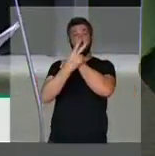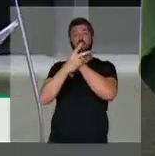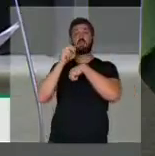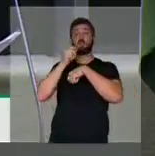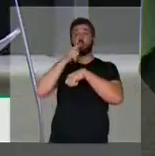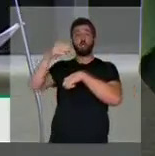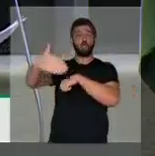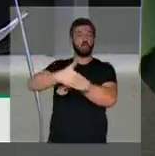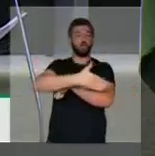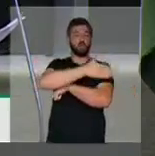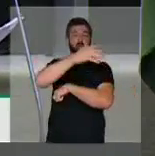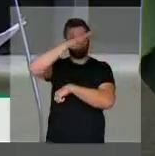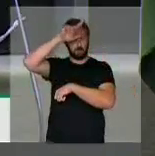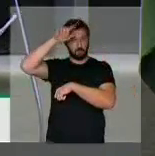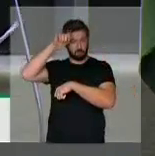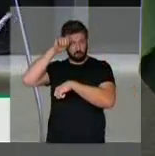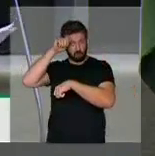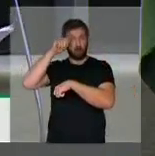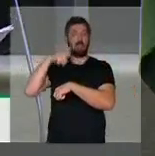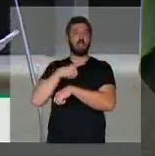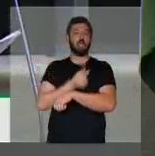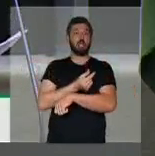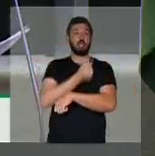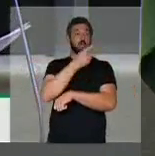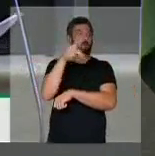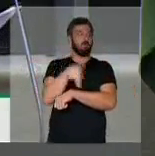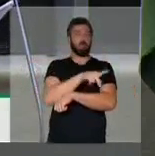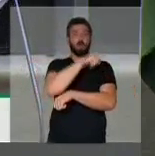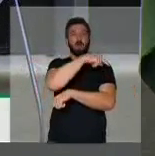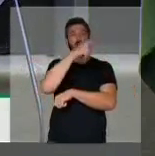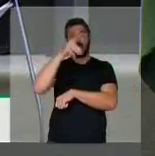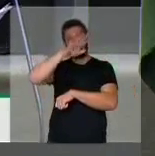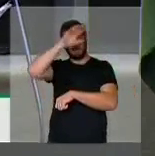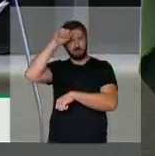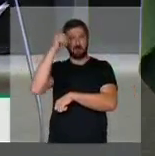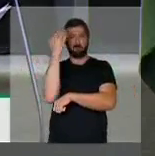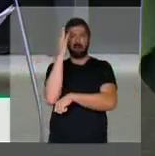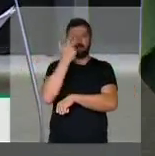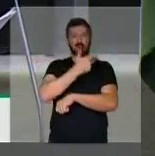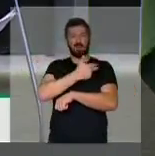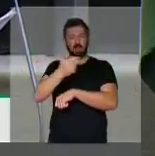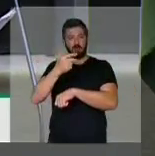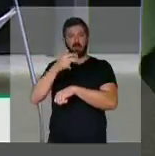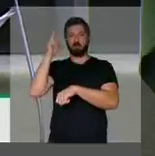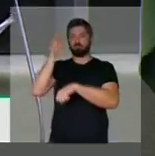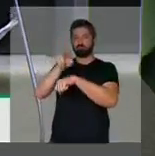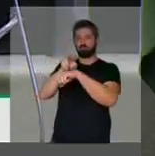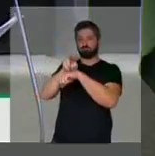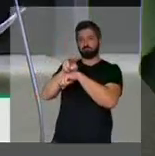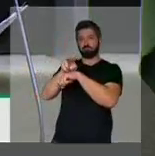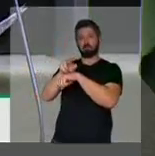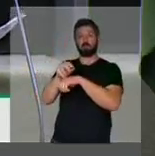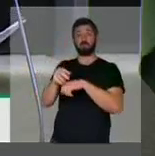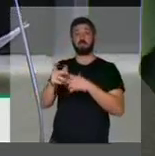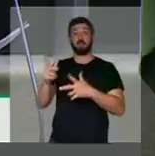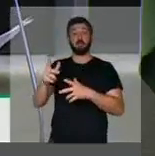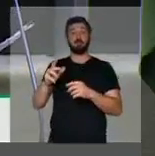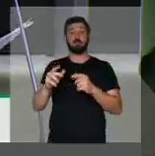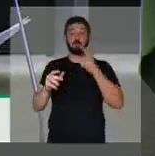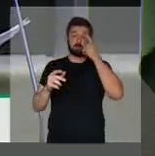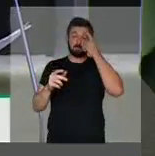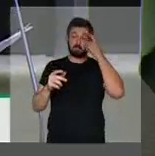foz do rio Amazonas e as riquezas da Amazônia. Para melhorar a vida dos moradores de Macapá,